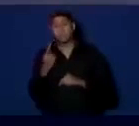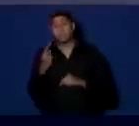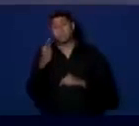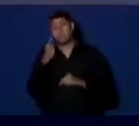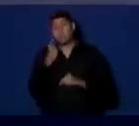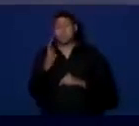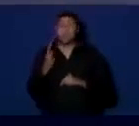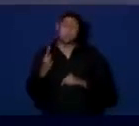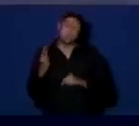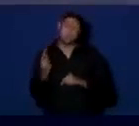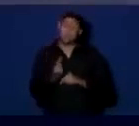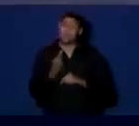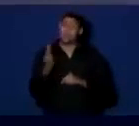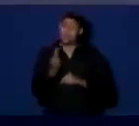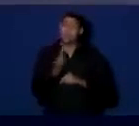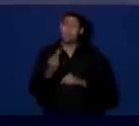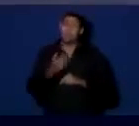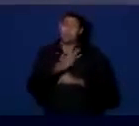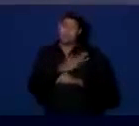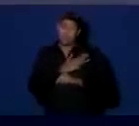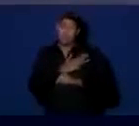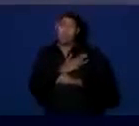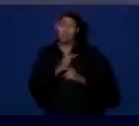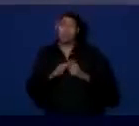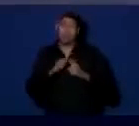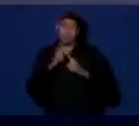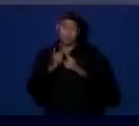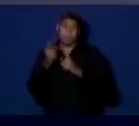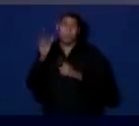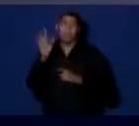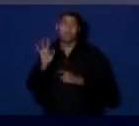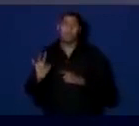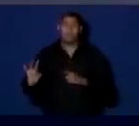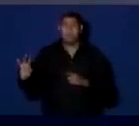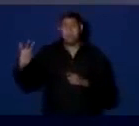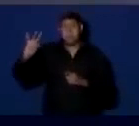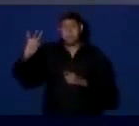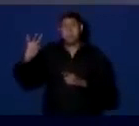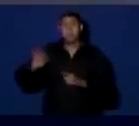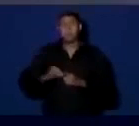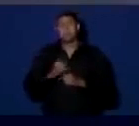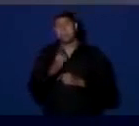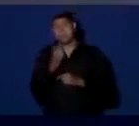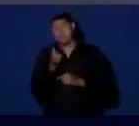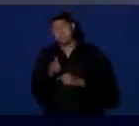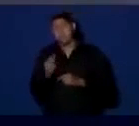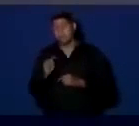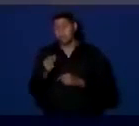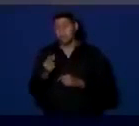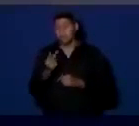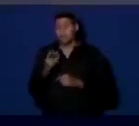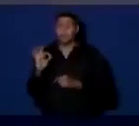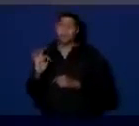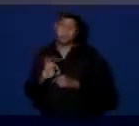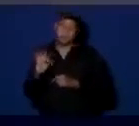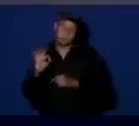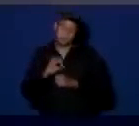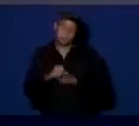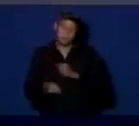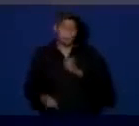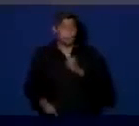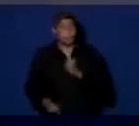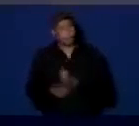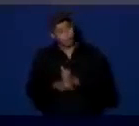pensar. O governo Lula subiu as despesas federais, né, em 6,2% ao